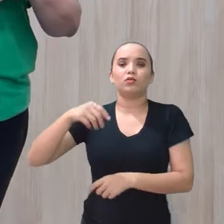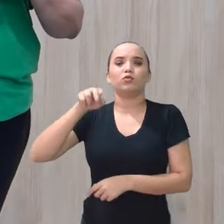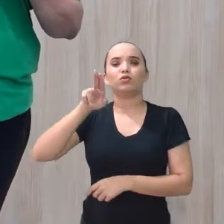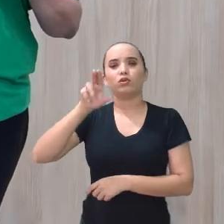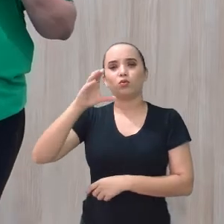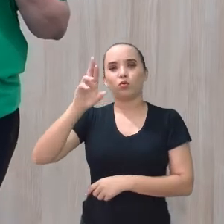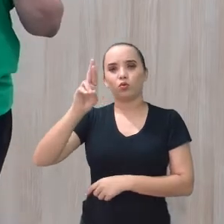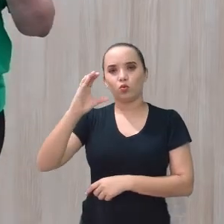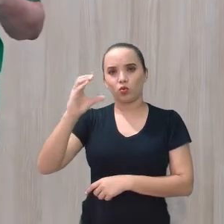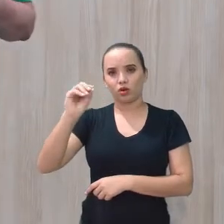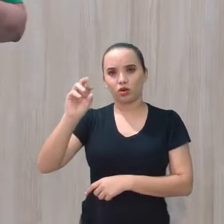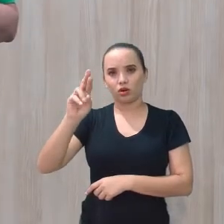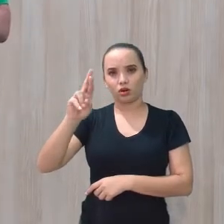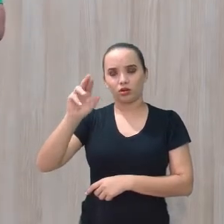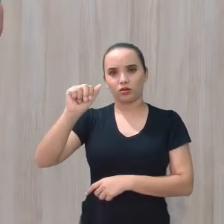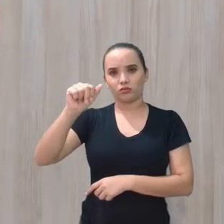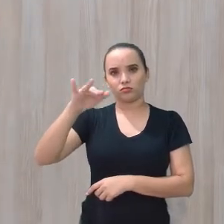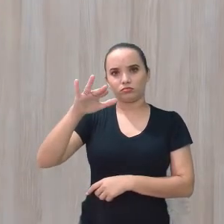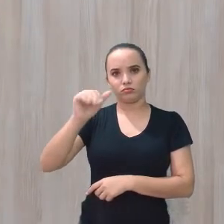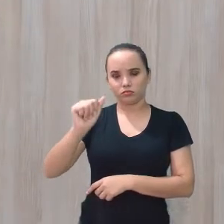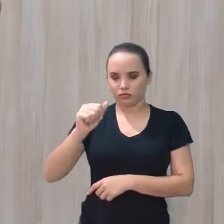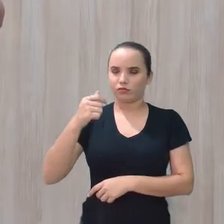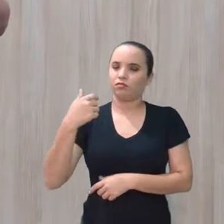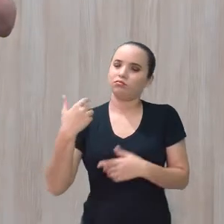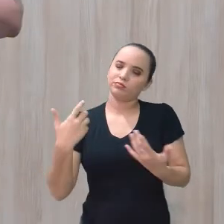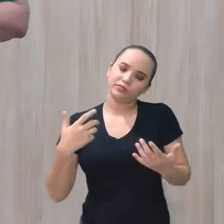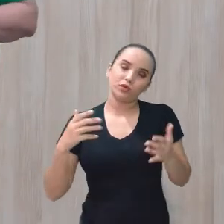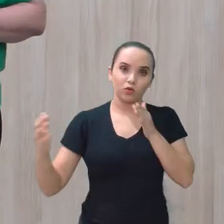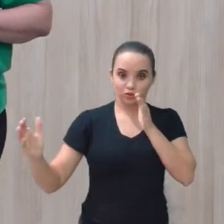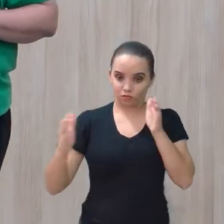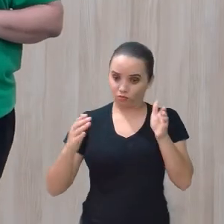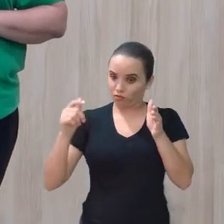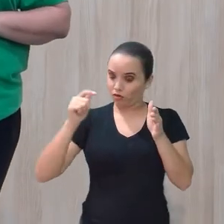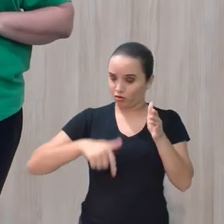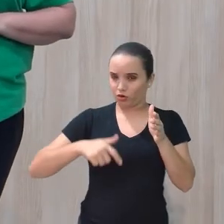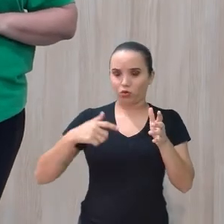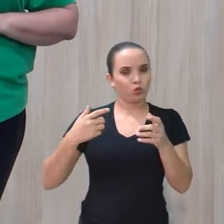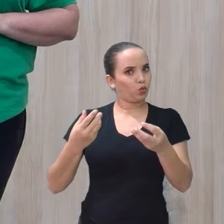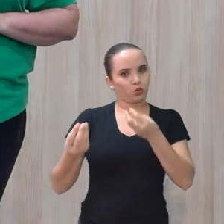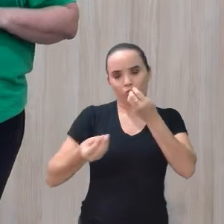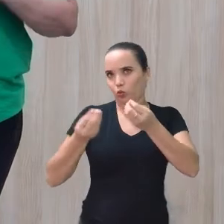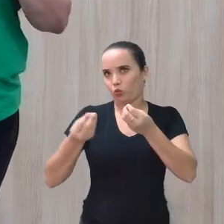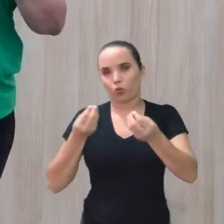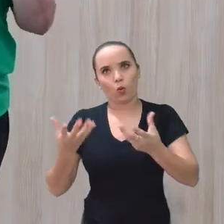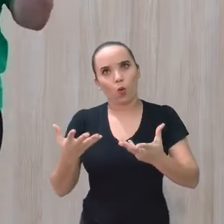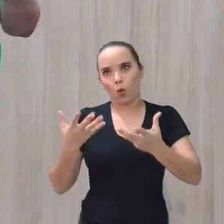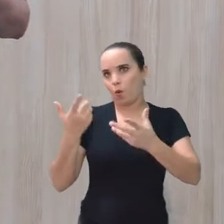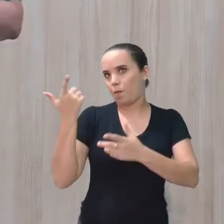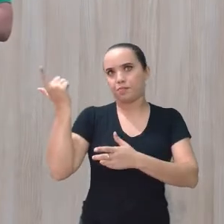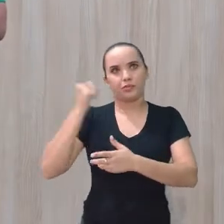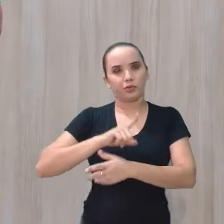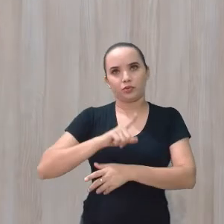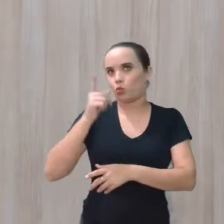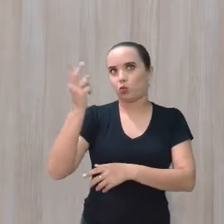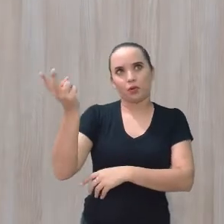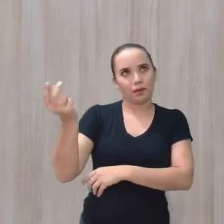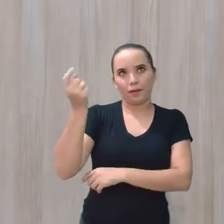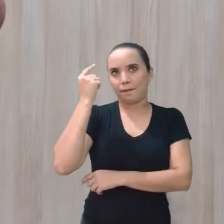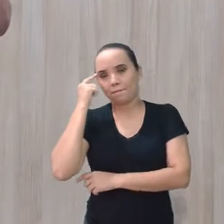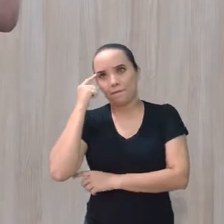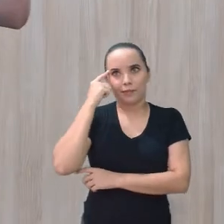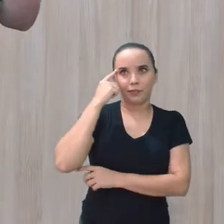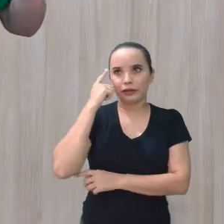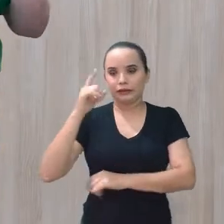nesse período, querendo ou não tem como não sermos solidários, né, e pensar no sofrimento do outro.